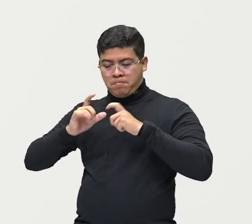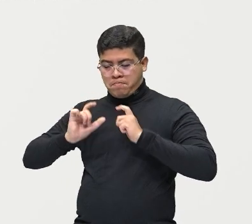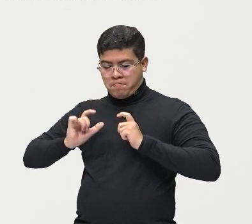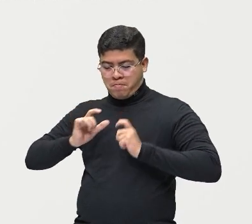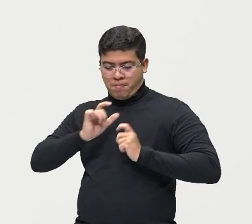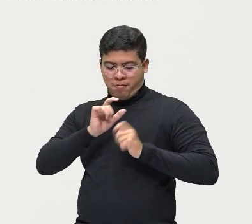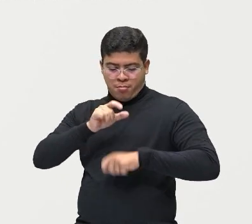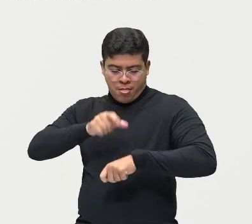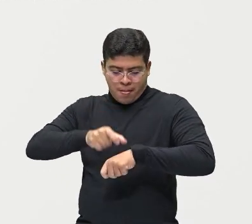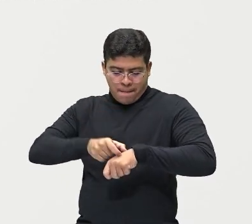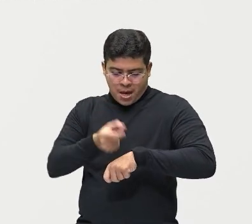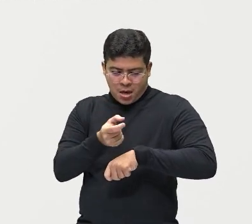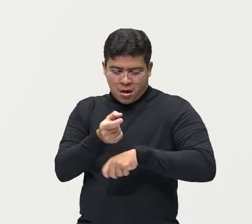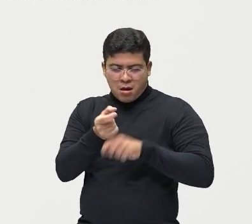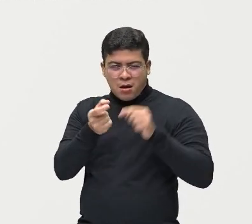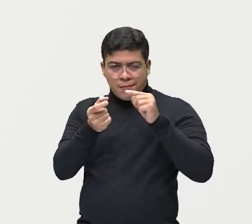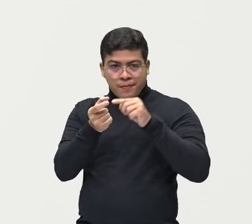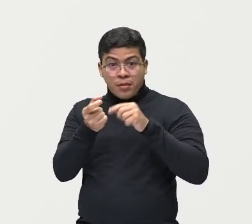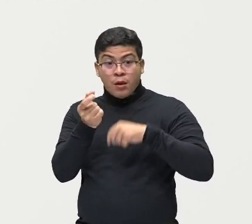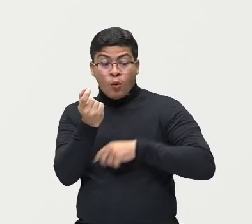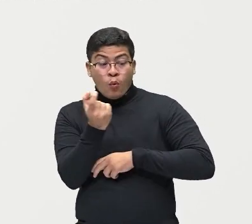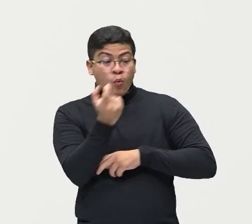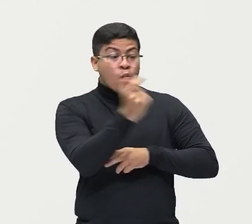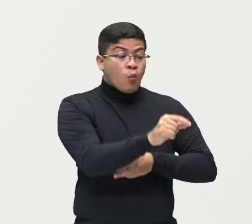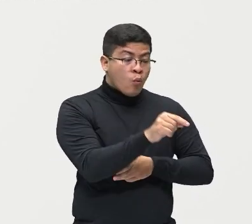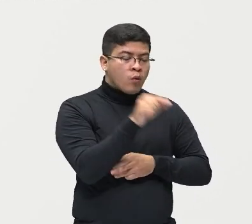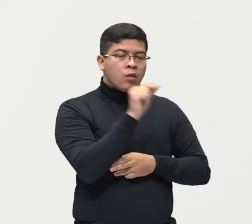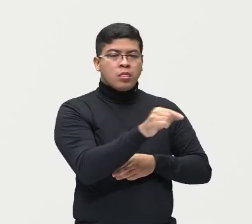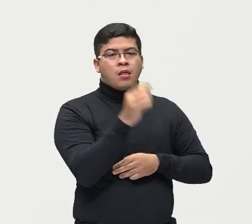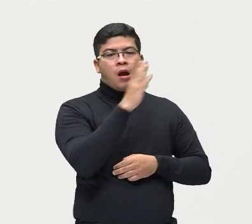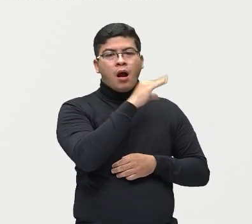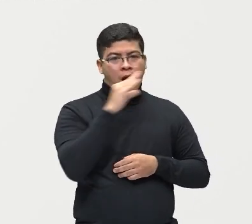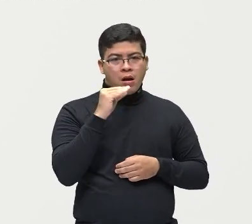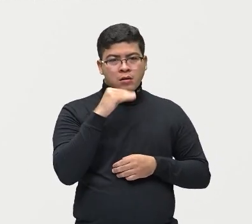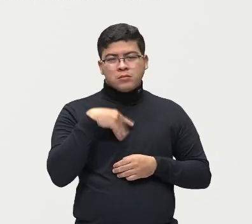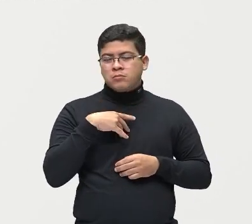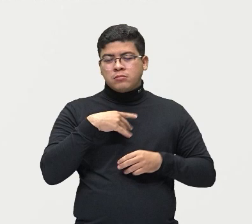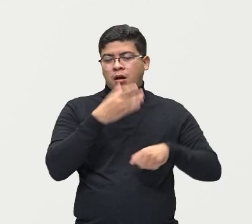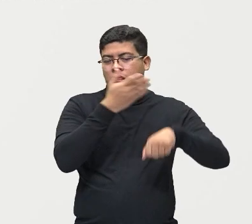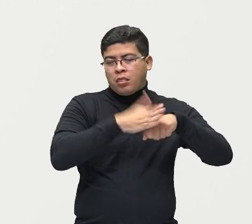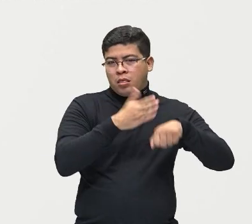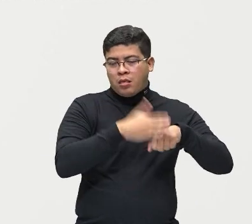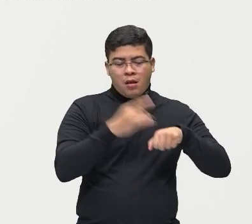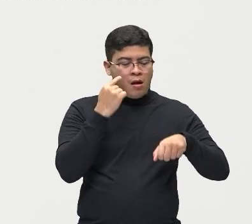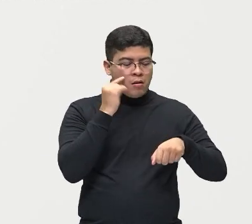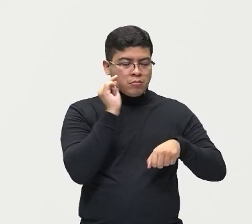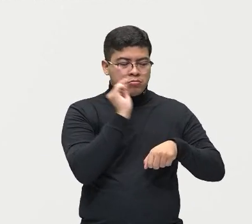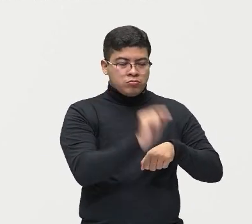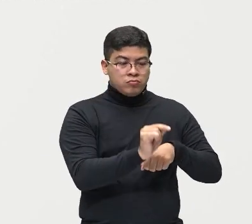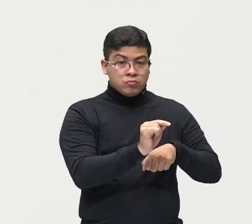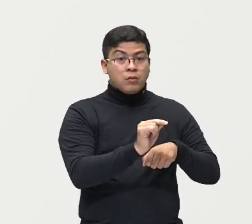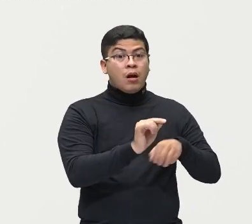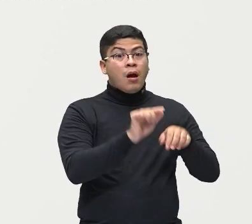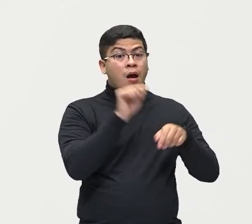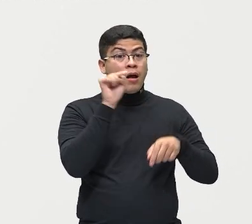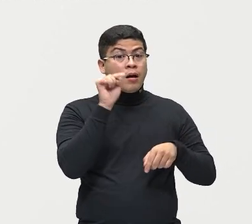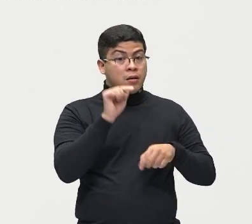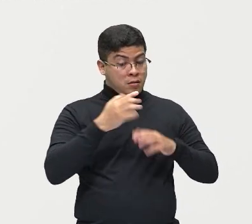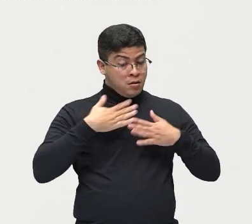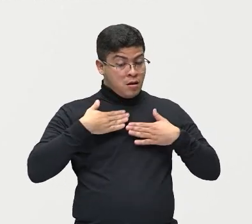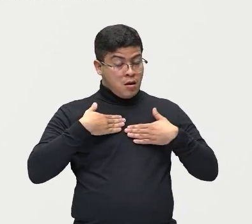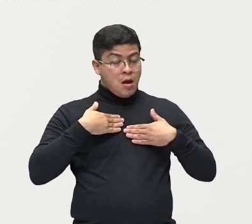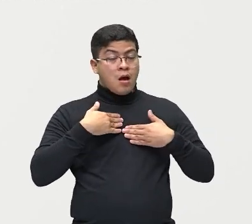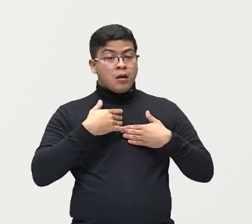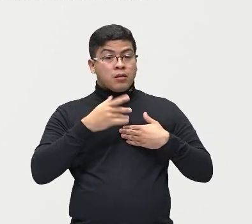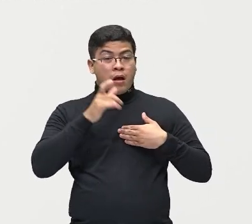né, a varíola, através desse manuseio. Os sintomas da Sarah Neumes foram menores. E aí, o que